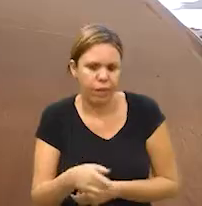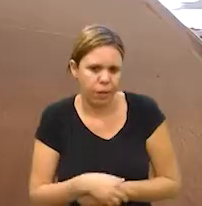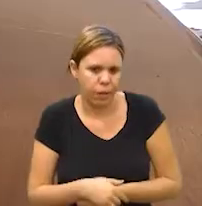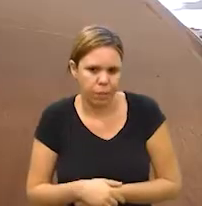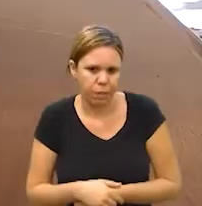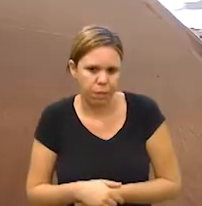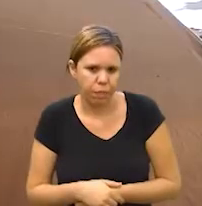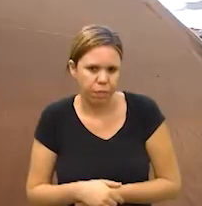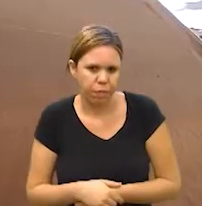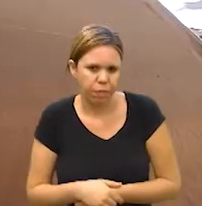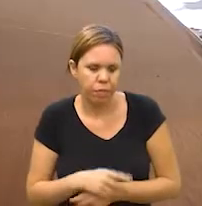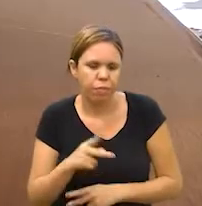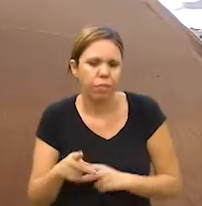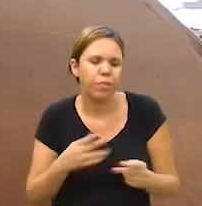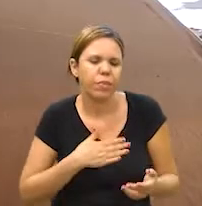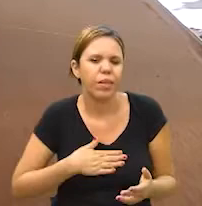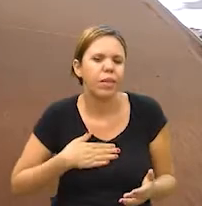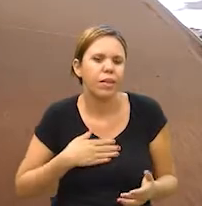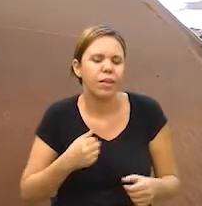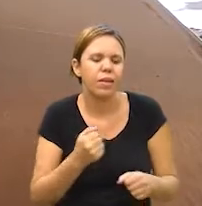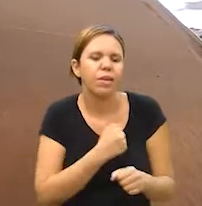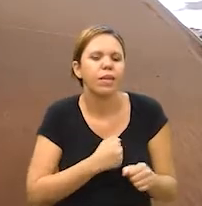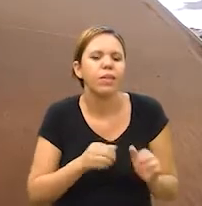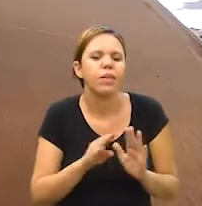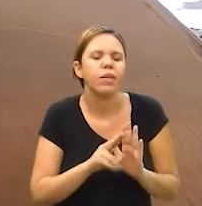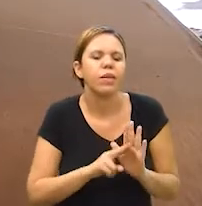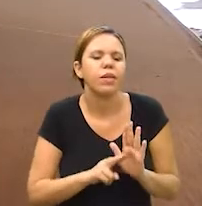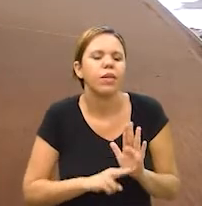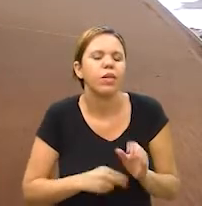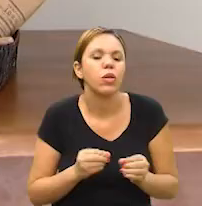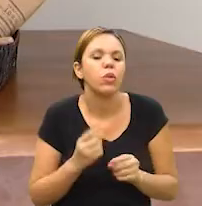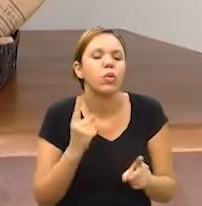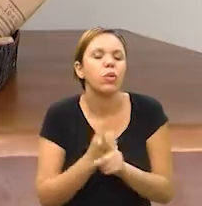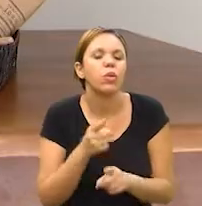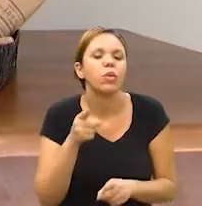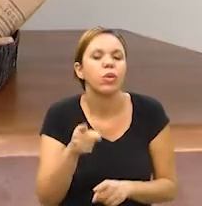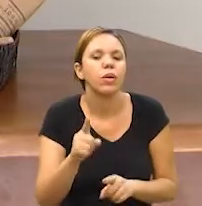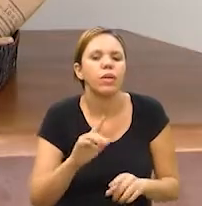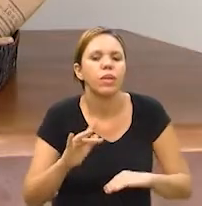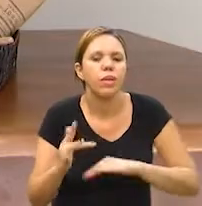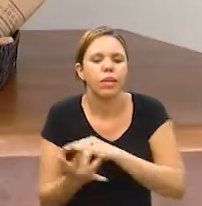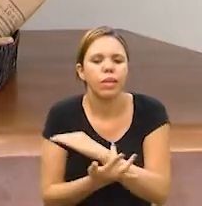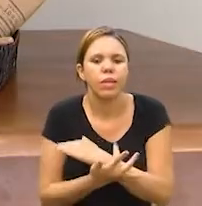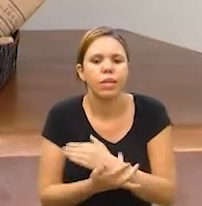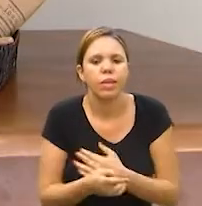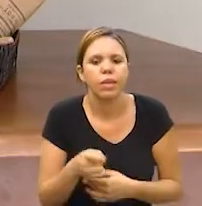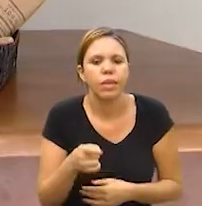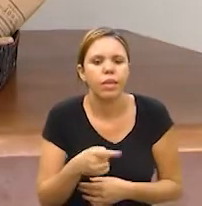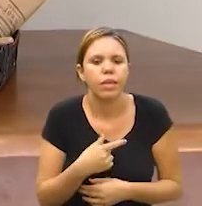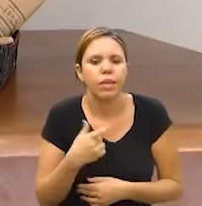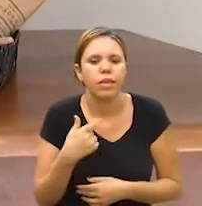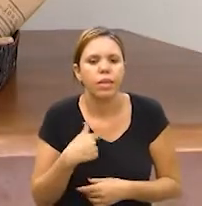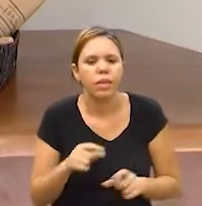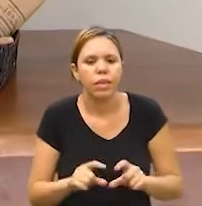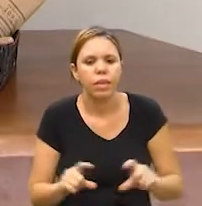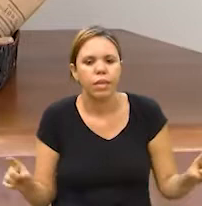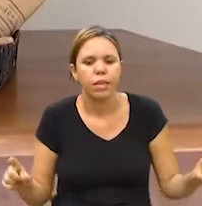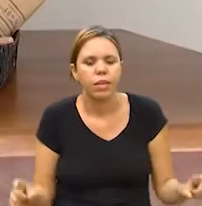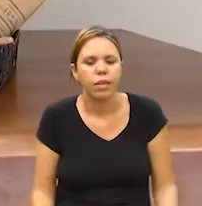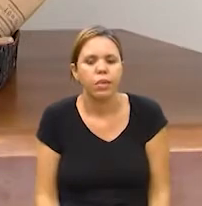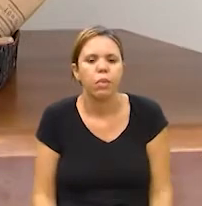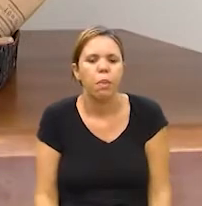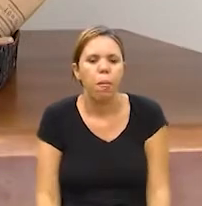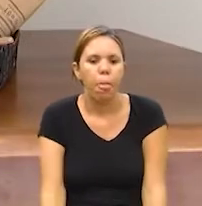E Dani, o pessoal que gostou da receita, e aí, como é que faz? Tem como te encontrar nas redes sociais? Sim, eu sou Amo Pane no